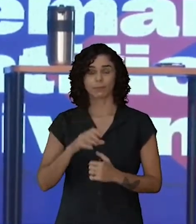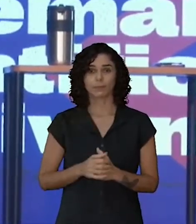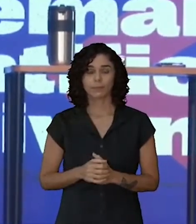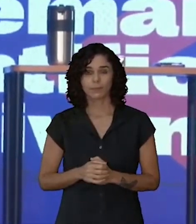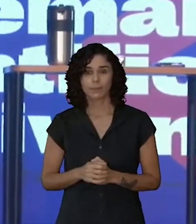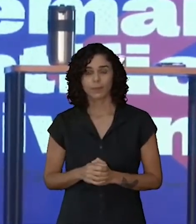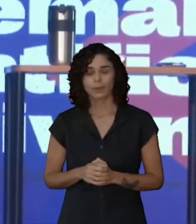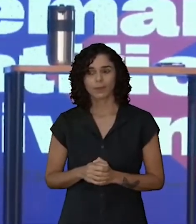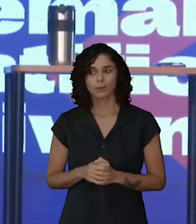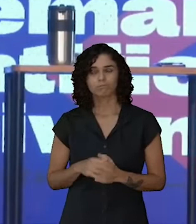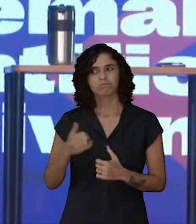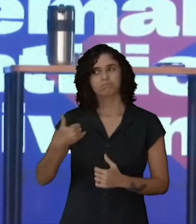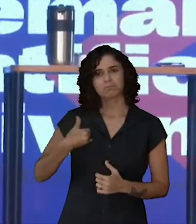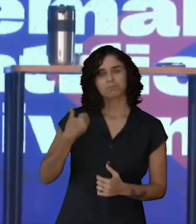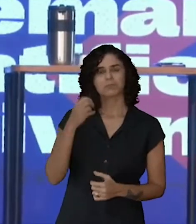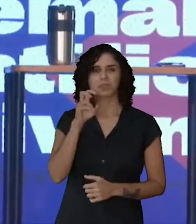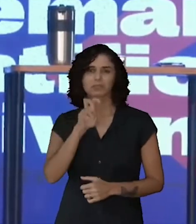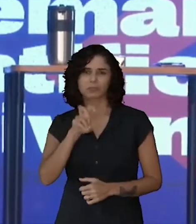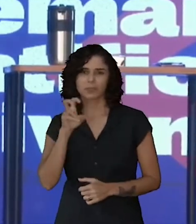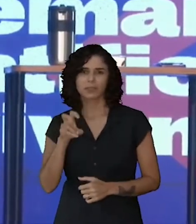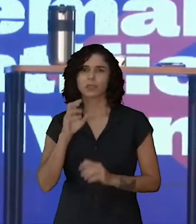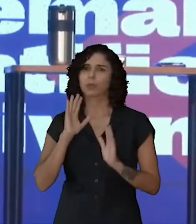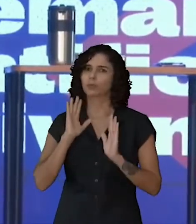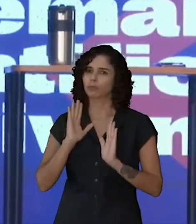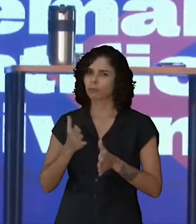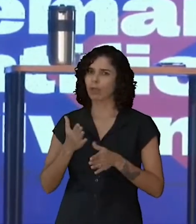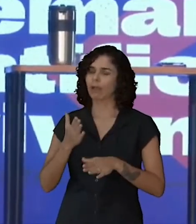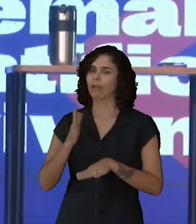55 anos, já passou muito tempo.